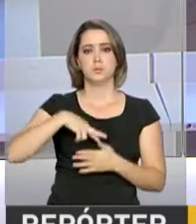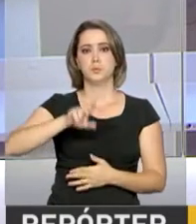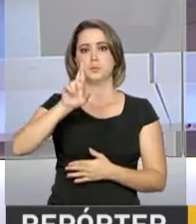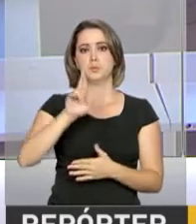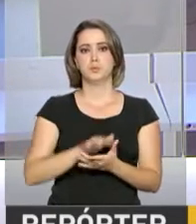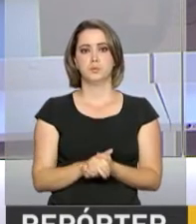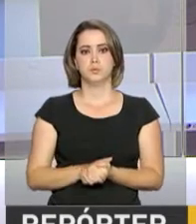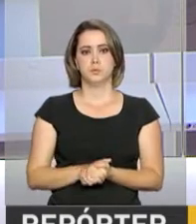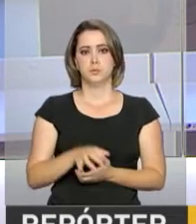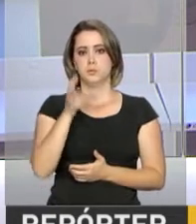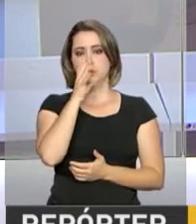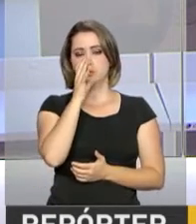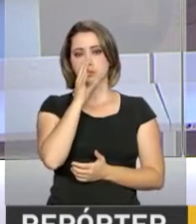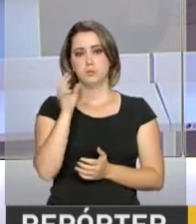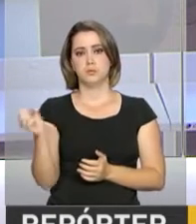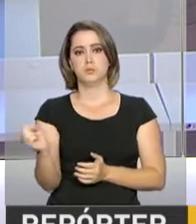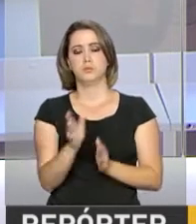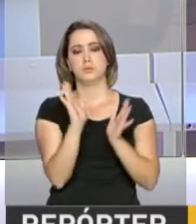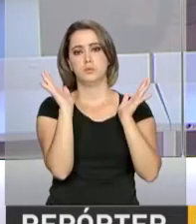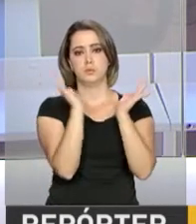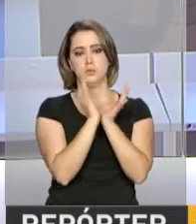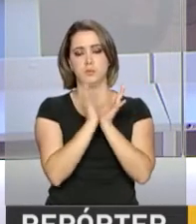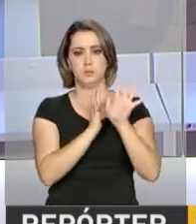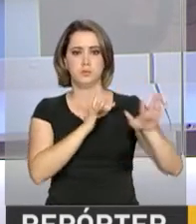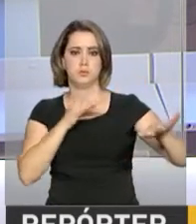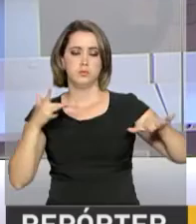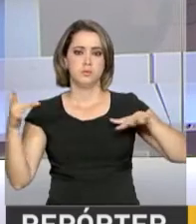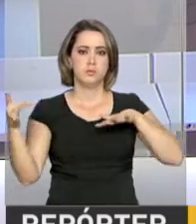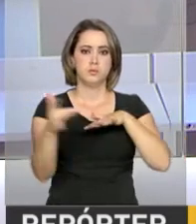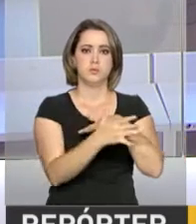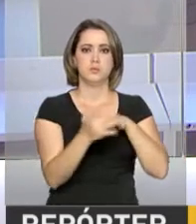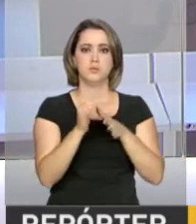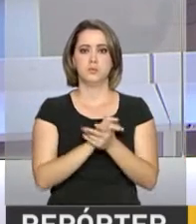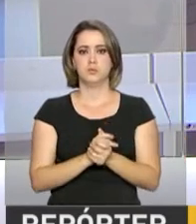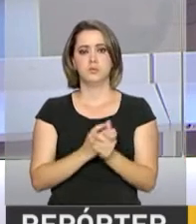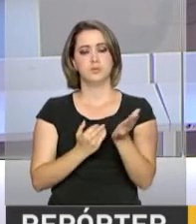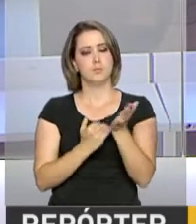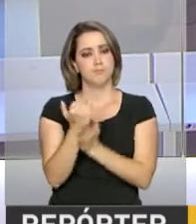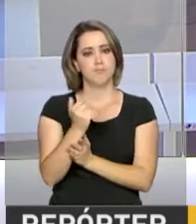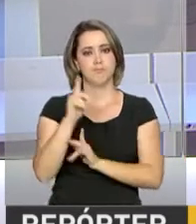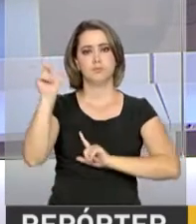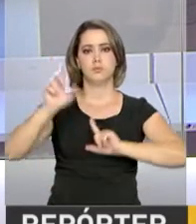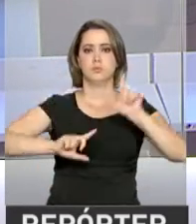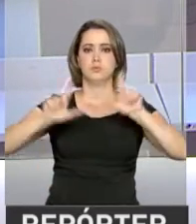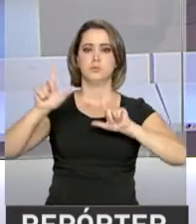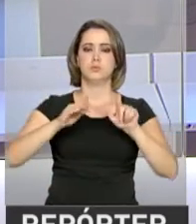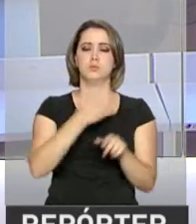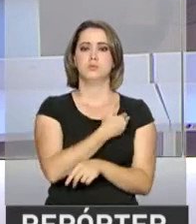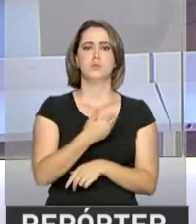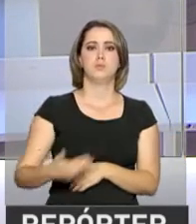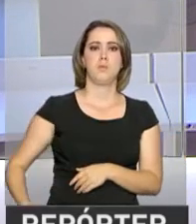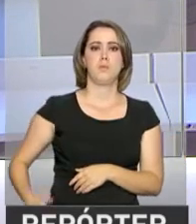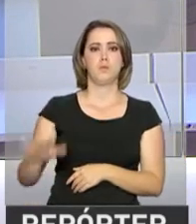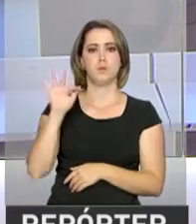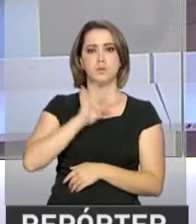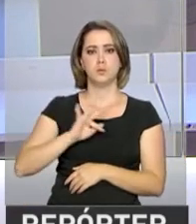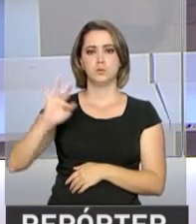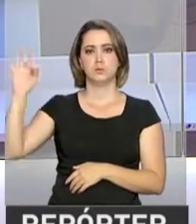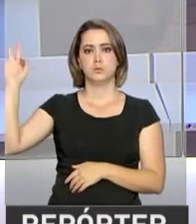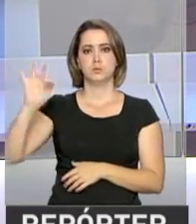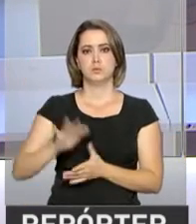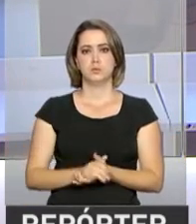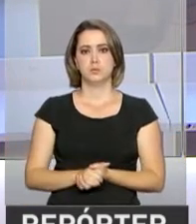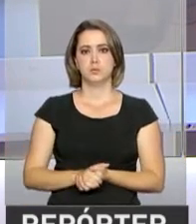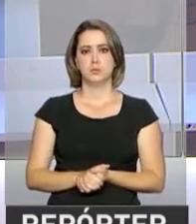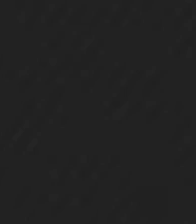nbr acompanhe as novidades também pelas nossas redes sociais e continue com a gente aqui na nbr a tv do governo